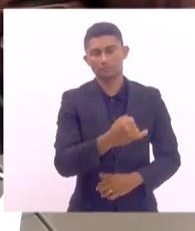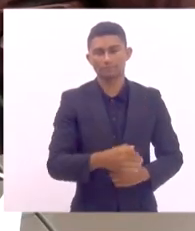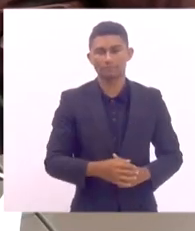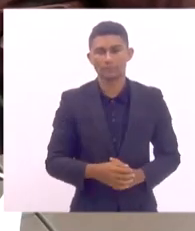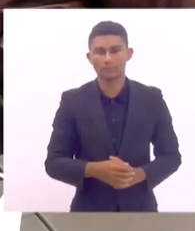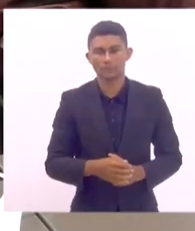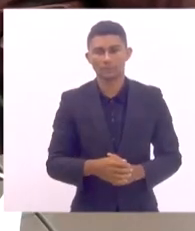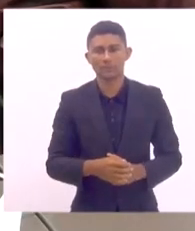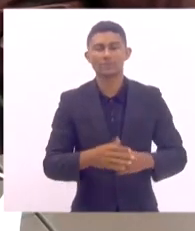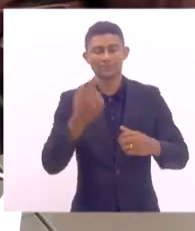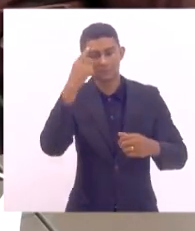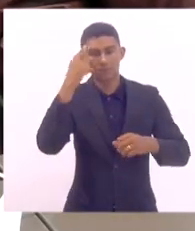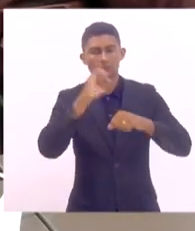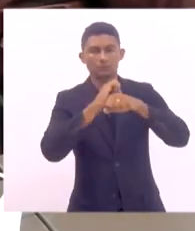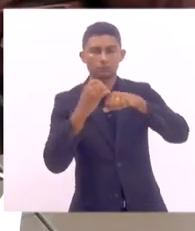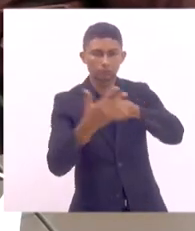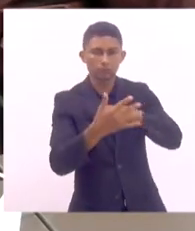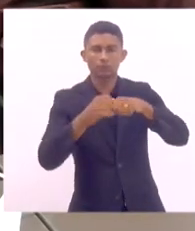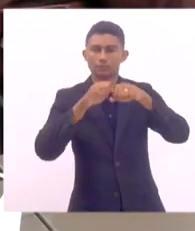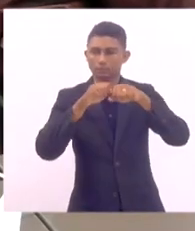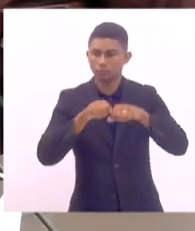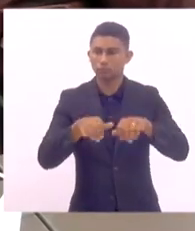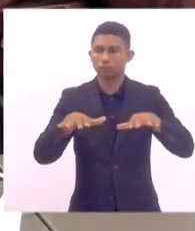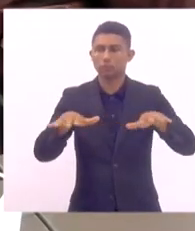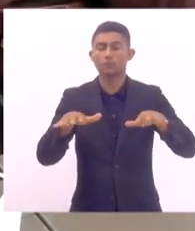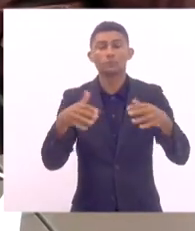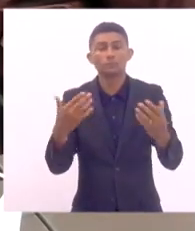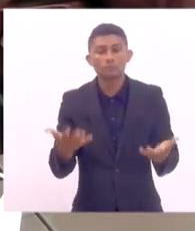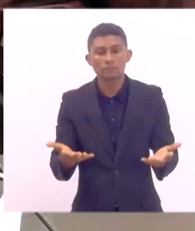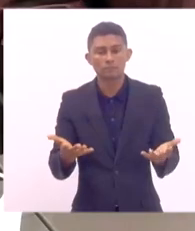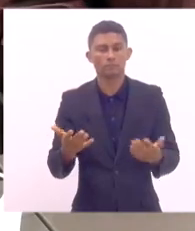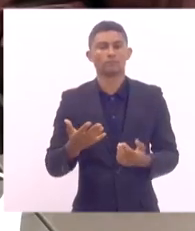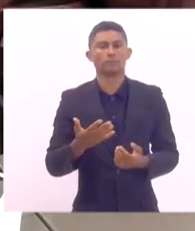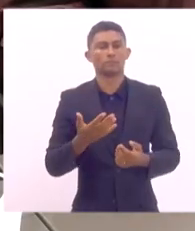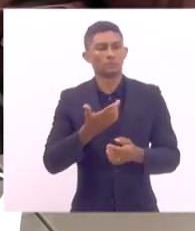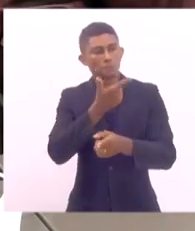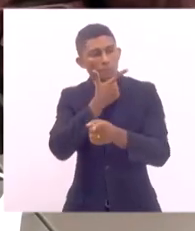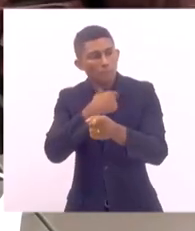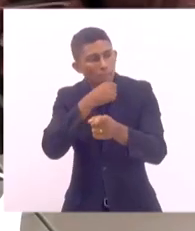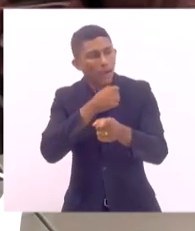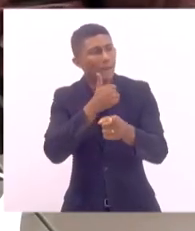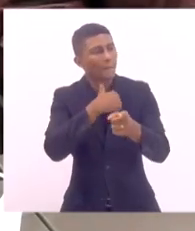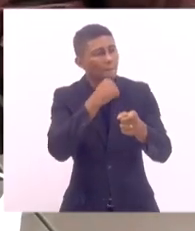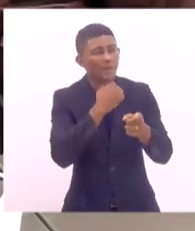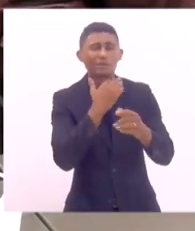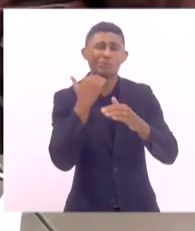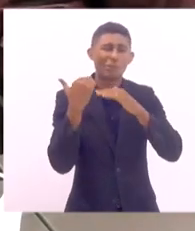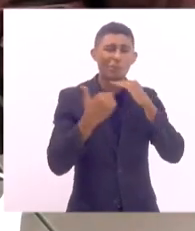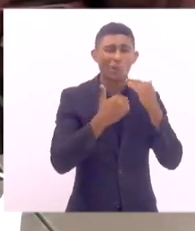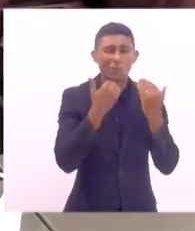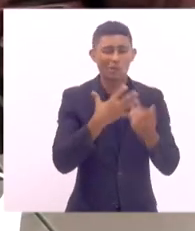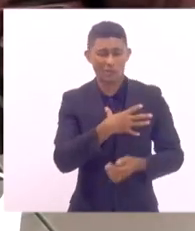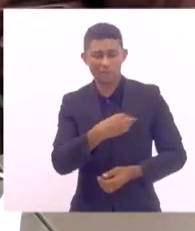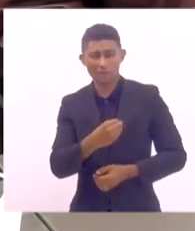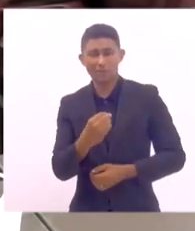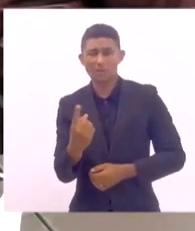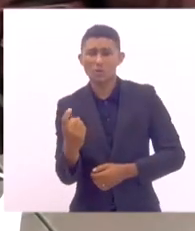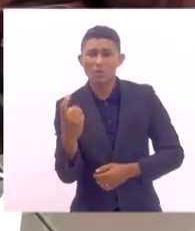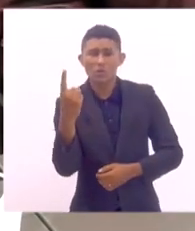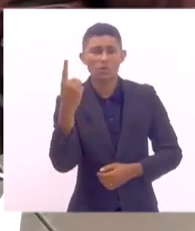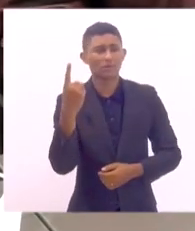a questão da Covid, que estava gerando muitos órfãos, e no momento que foi a pauta, entrou os